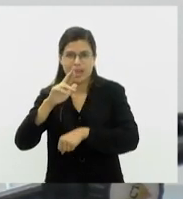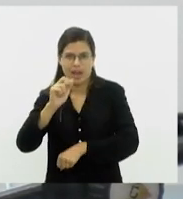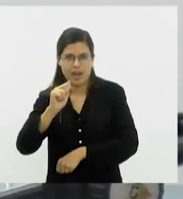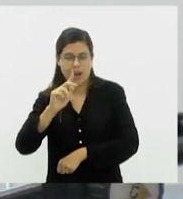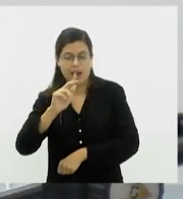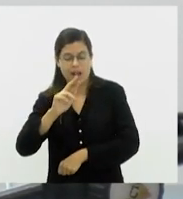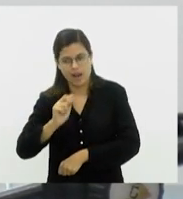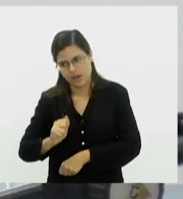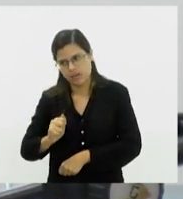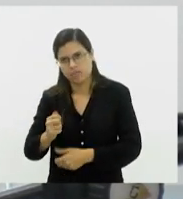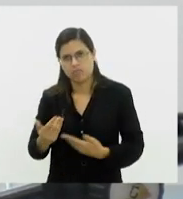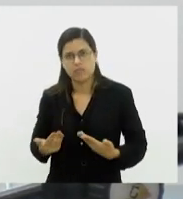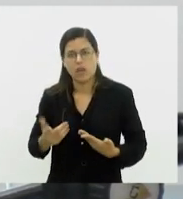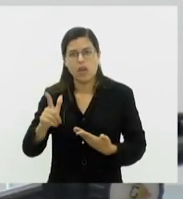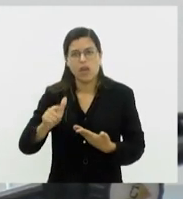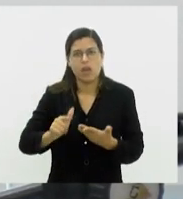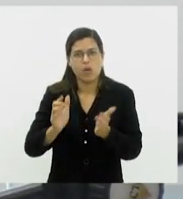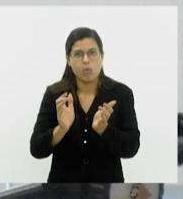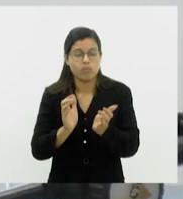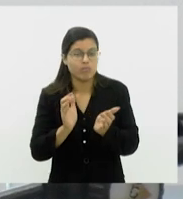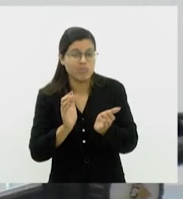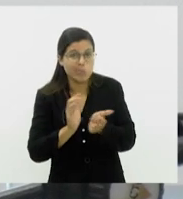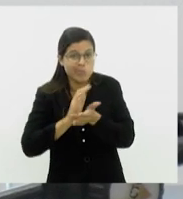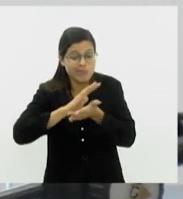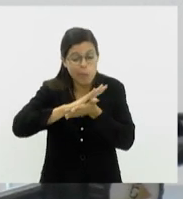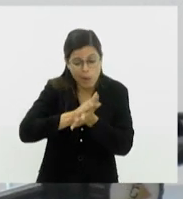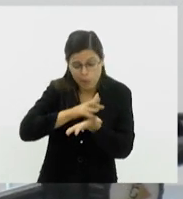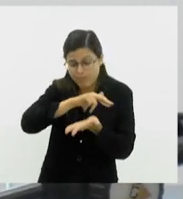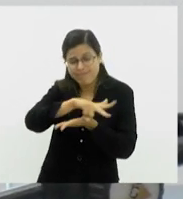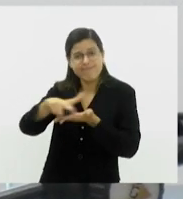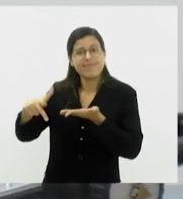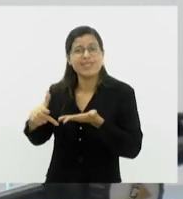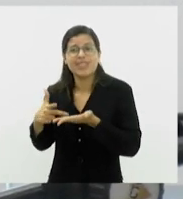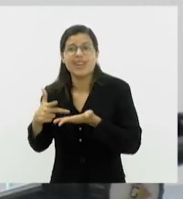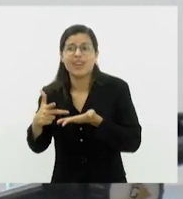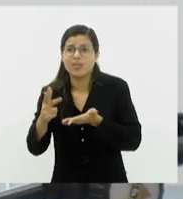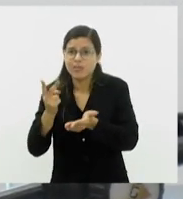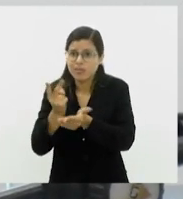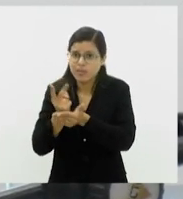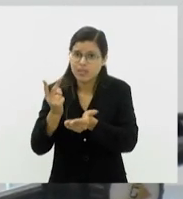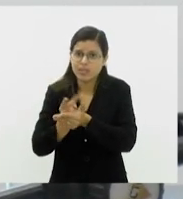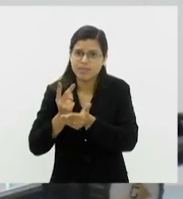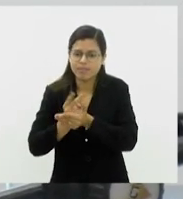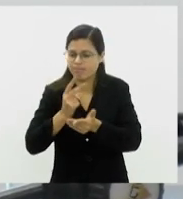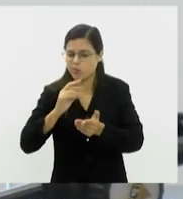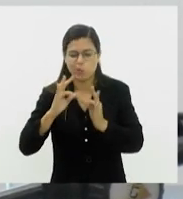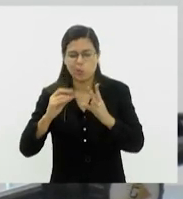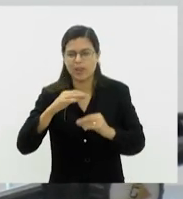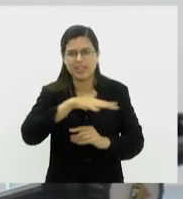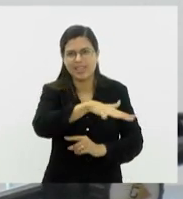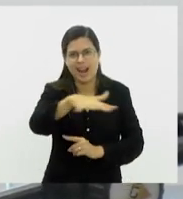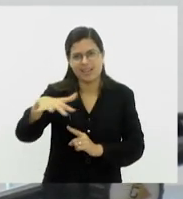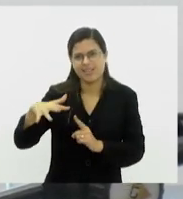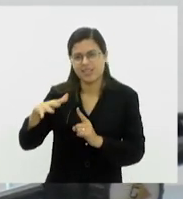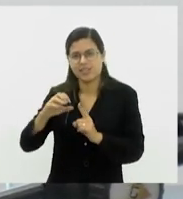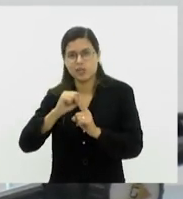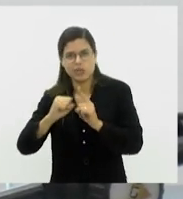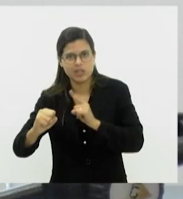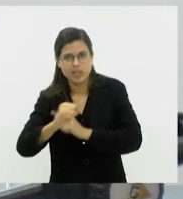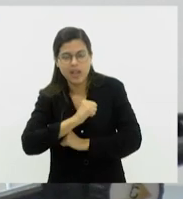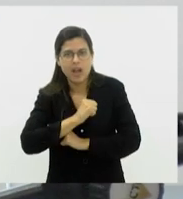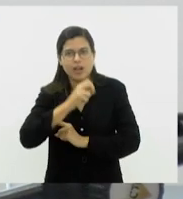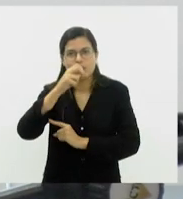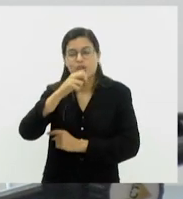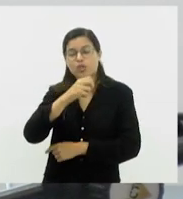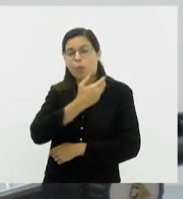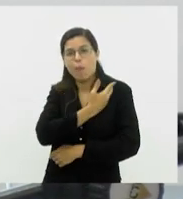conjunto de preconceitos que na maioria das vezes anda lado a lado em todas as instâncias da sociedade seja no setor público